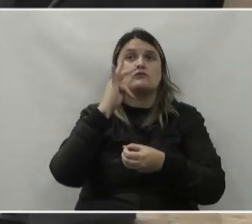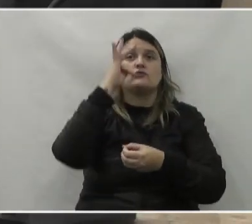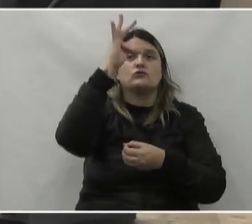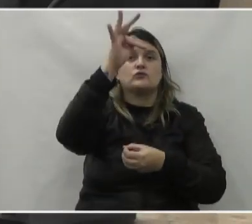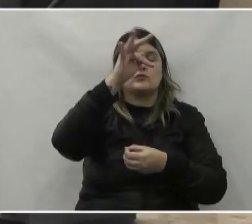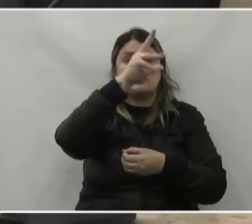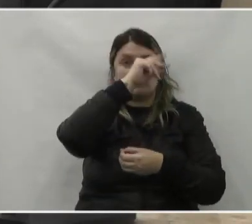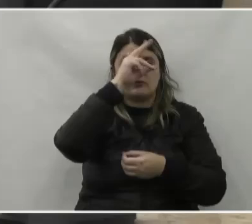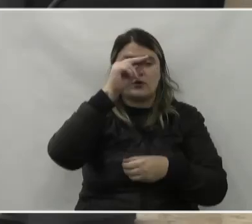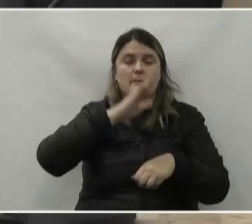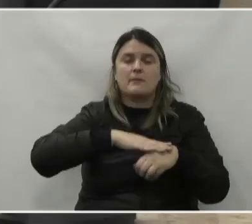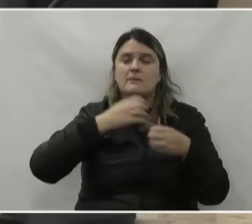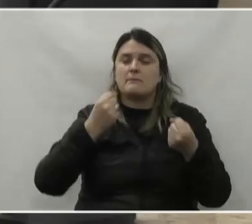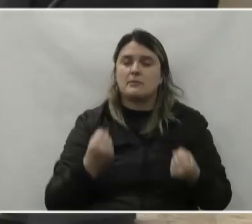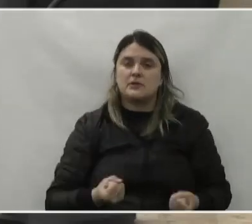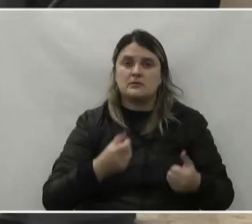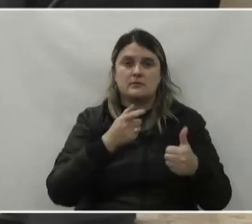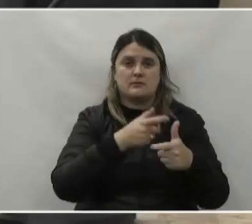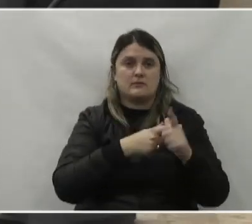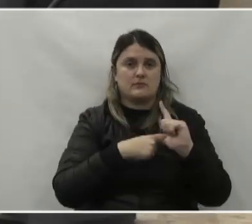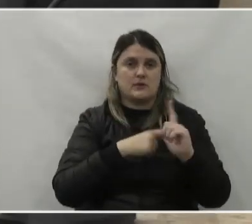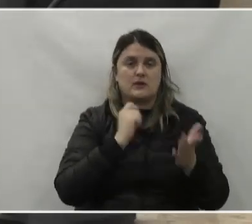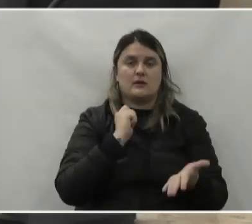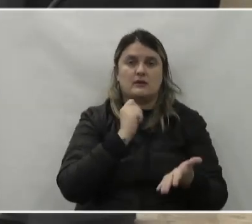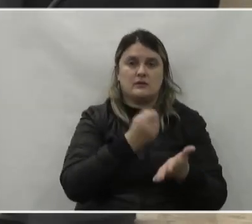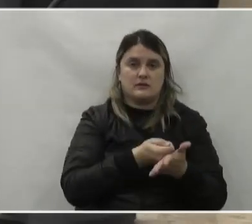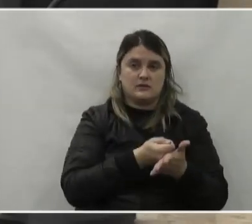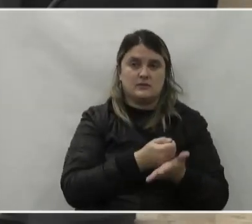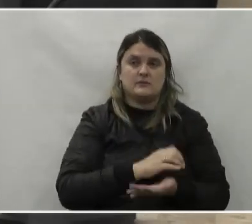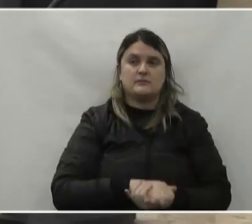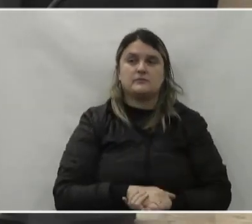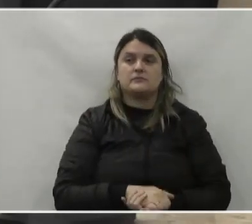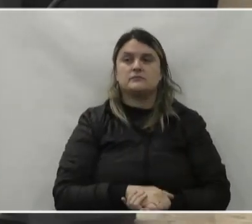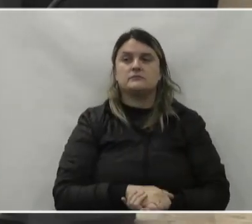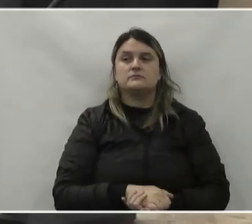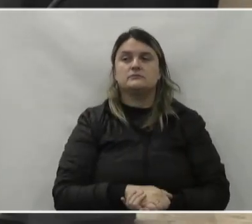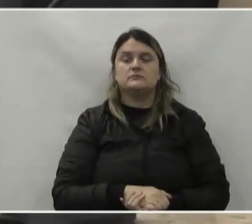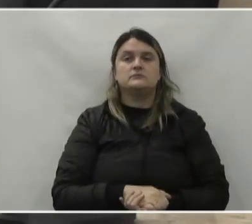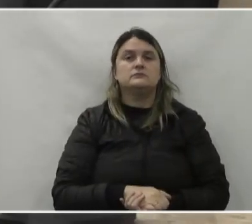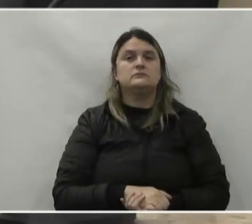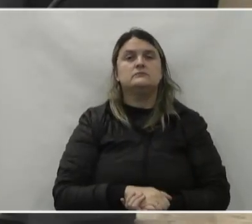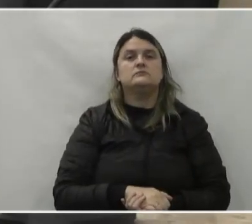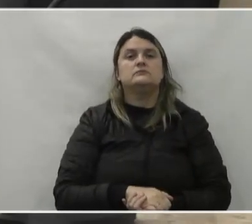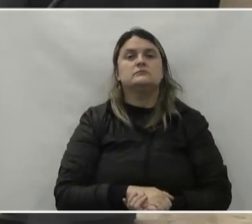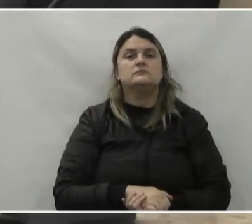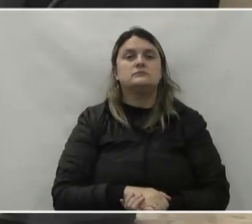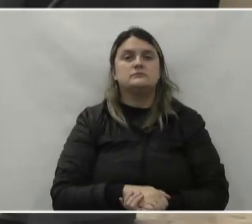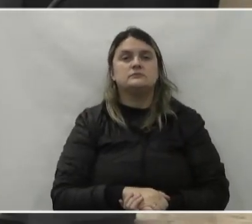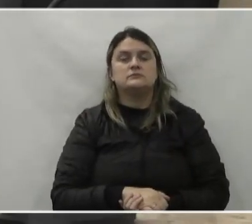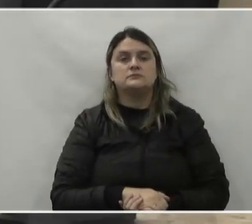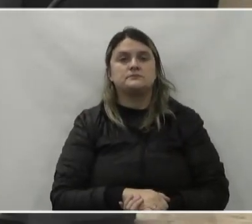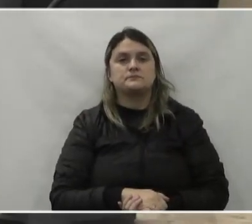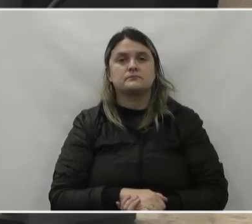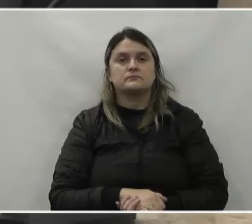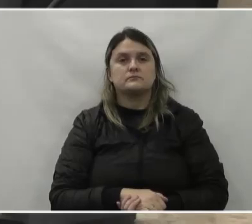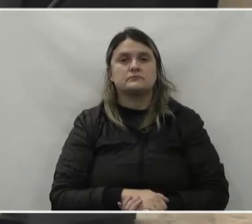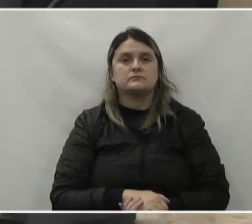onerar muito, né, o erário da administração pública.